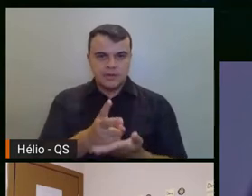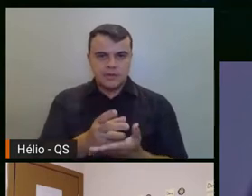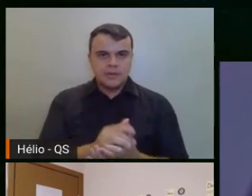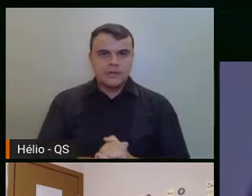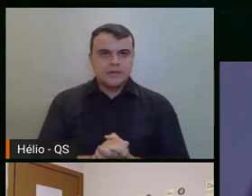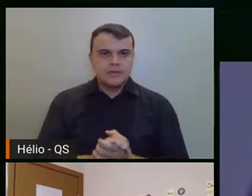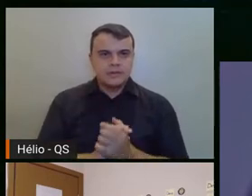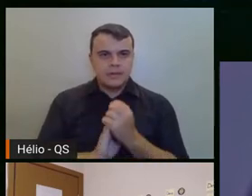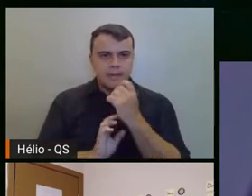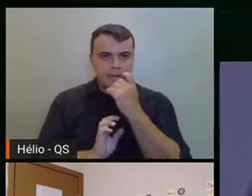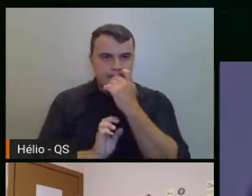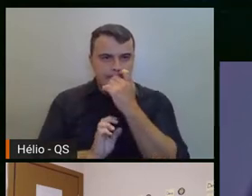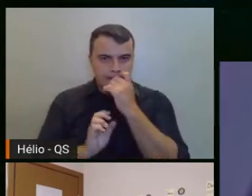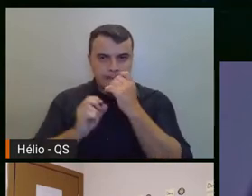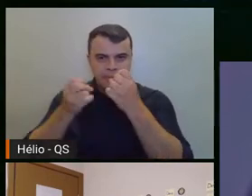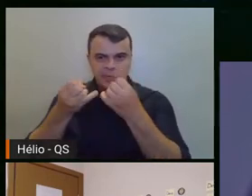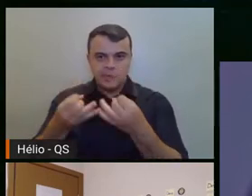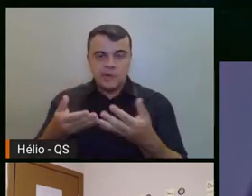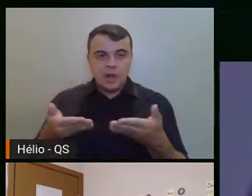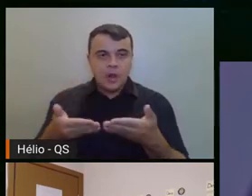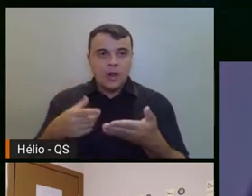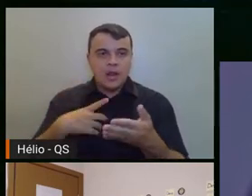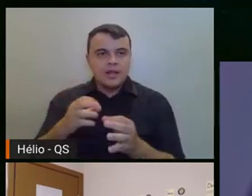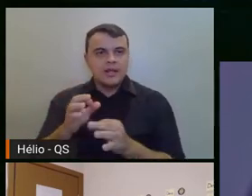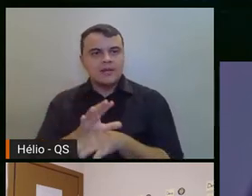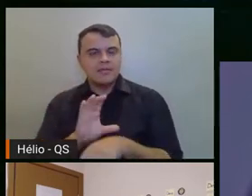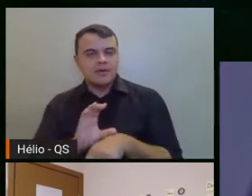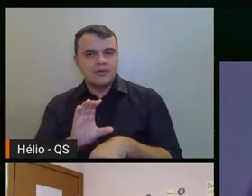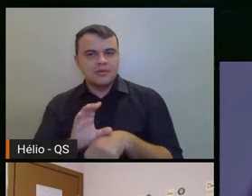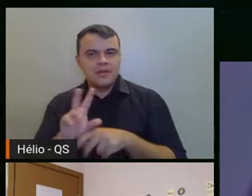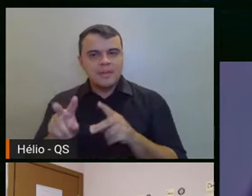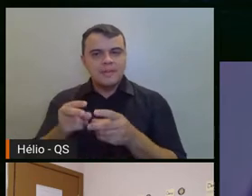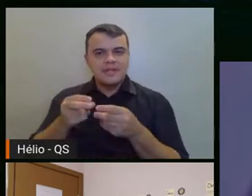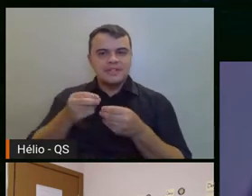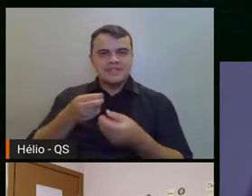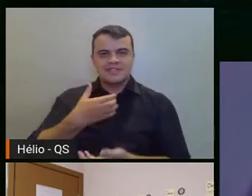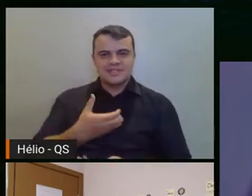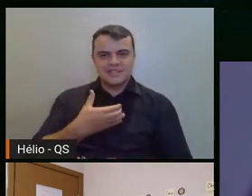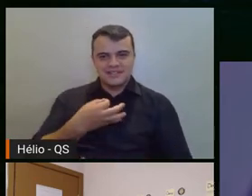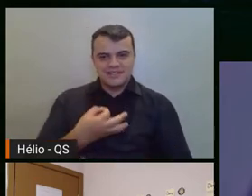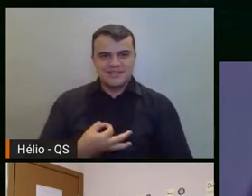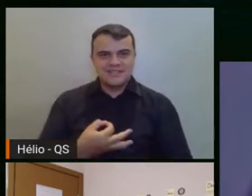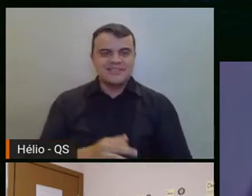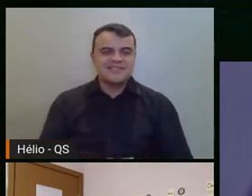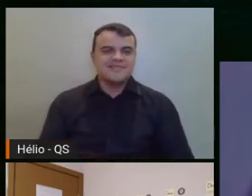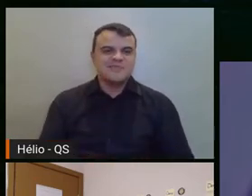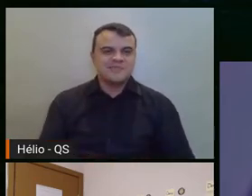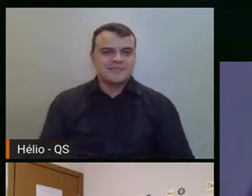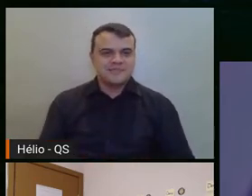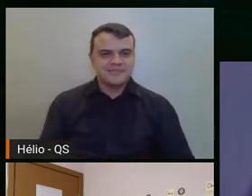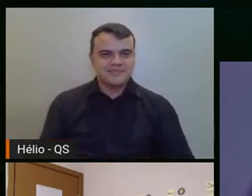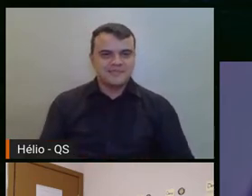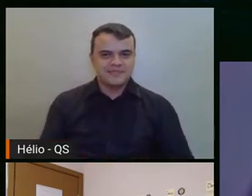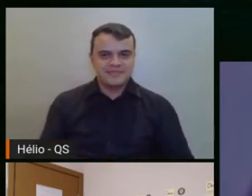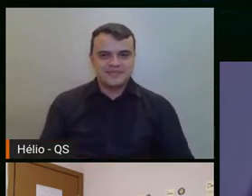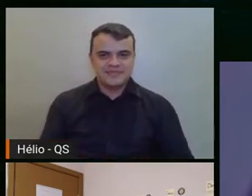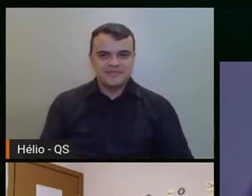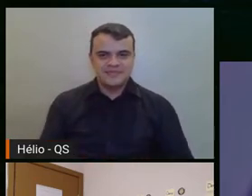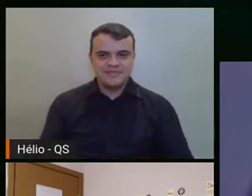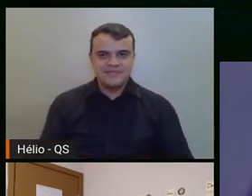é isso aí a galera falando aí que terminar o Botequim vai ser presente de natal é isso aí ó isso aí galera